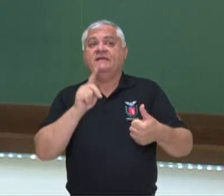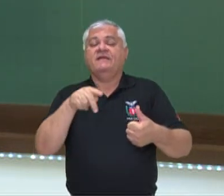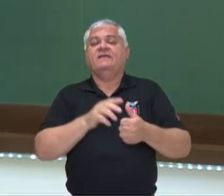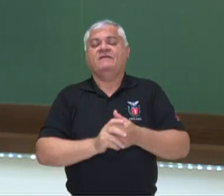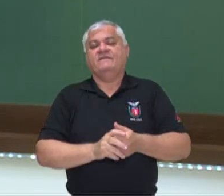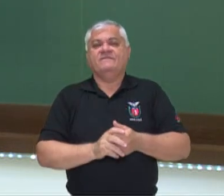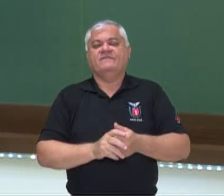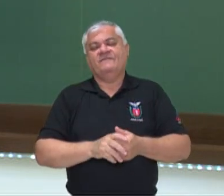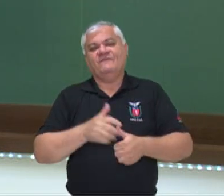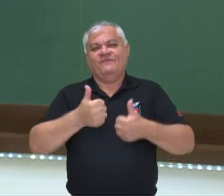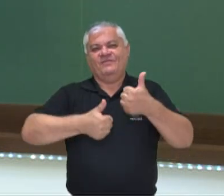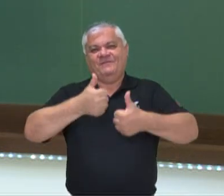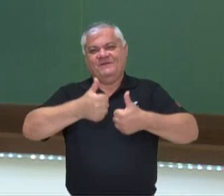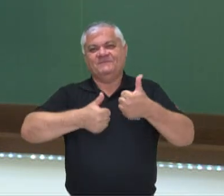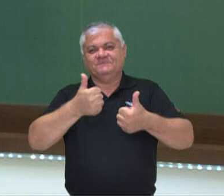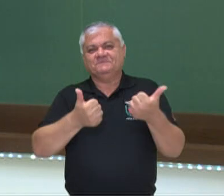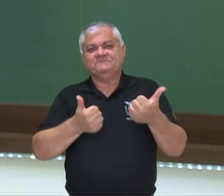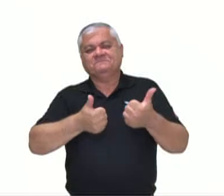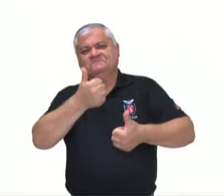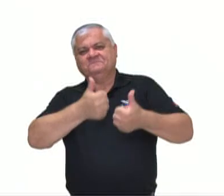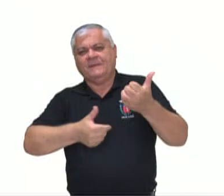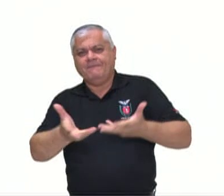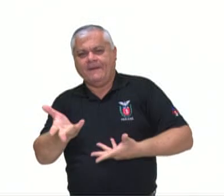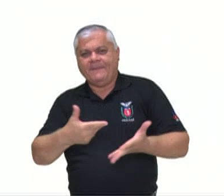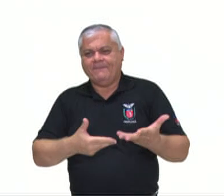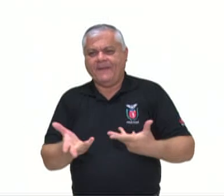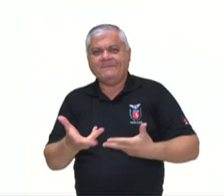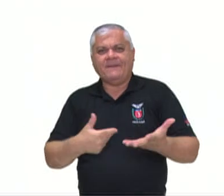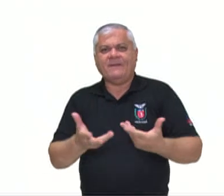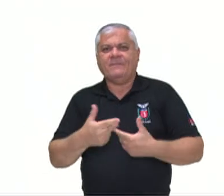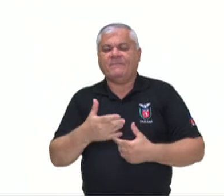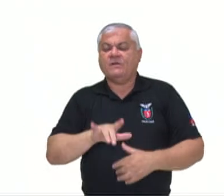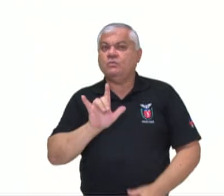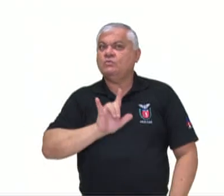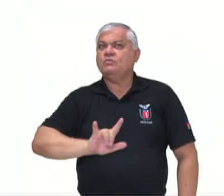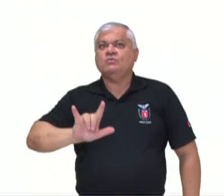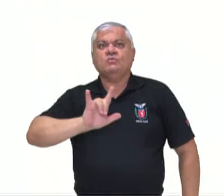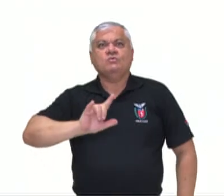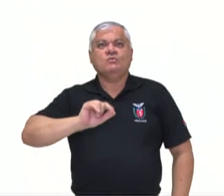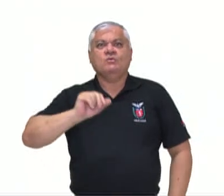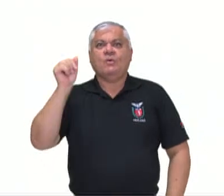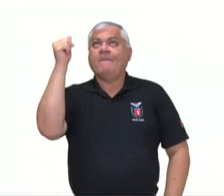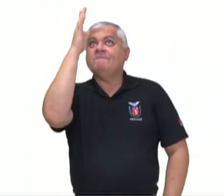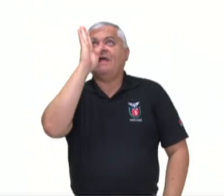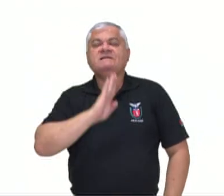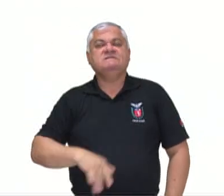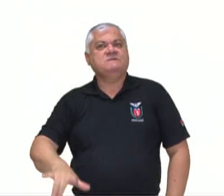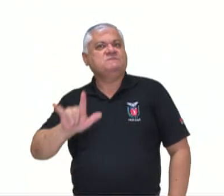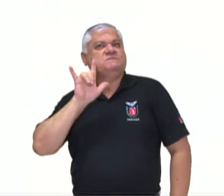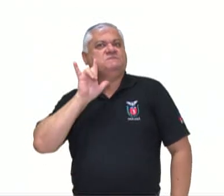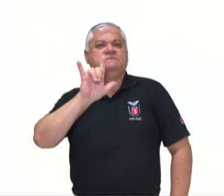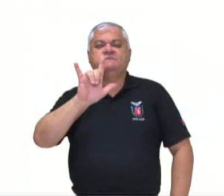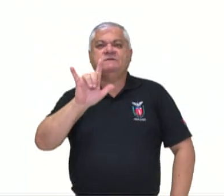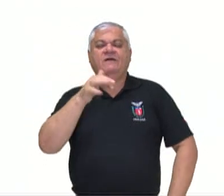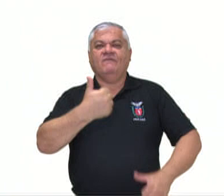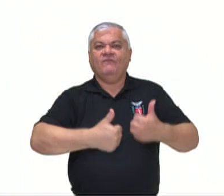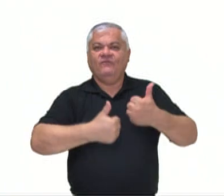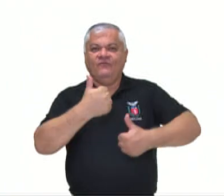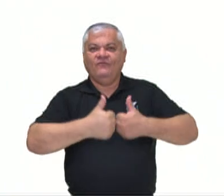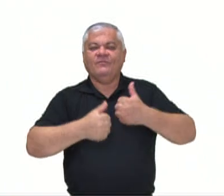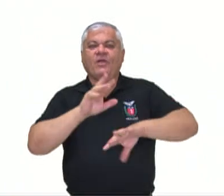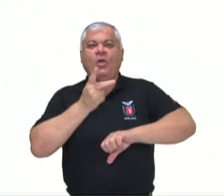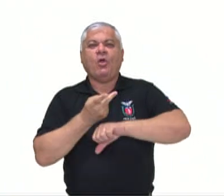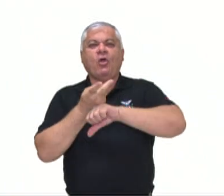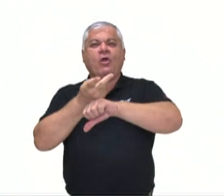é o futebol, conhecido como a paixão nacional. A Copa do Mundo, na verdade, é que impulsiona